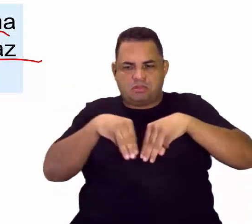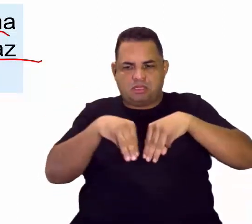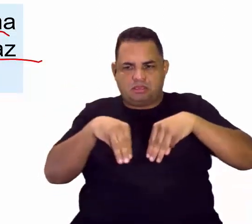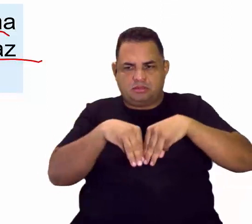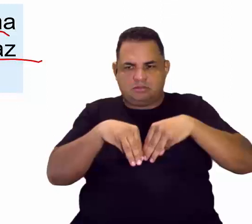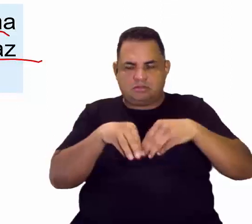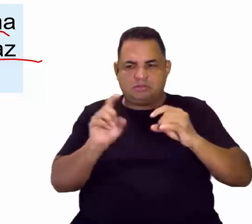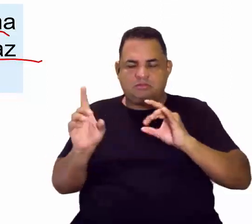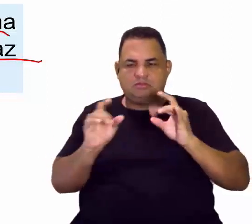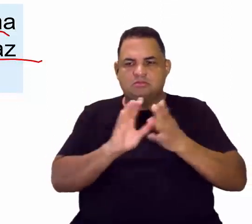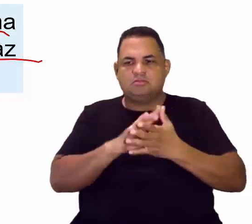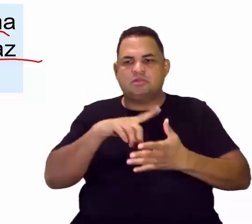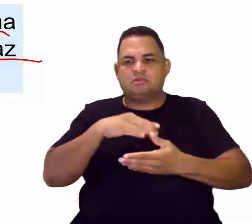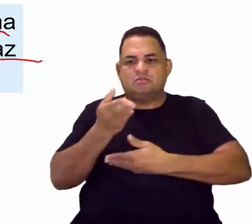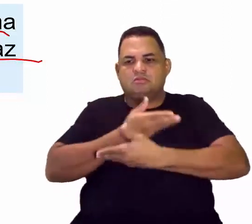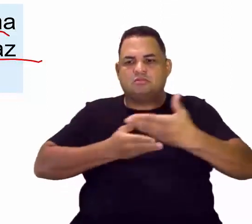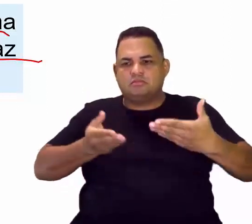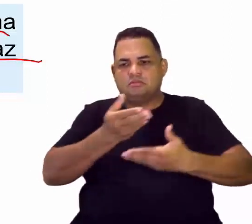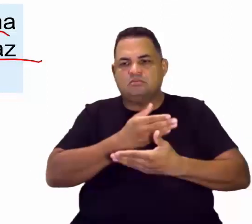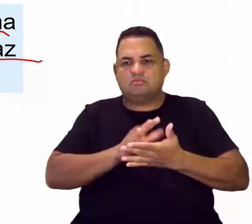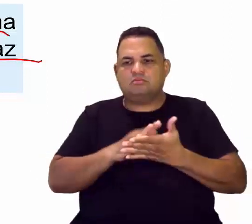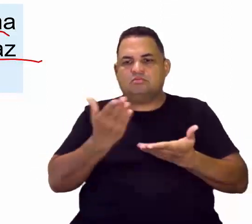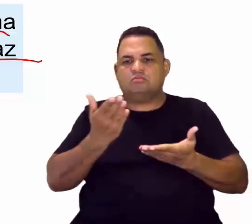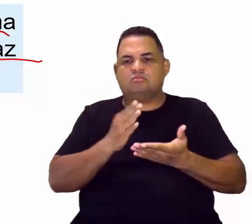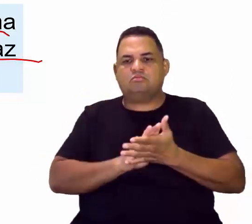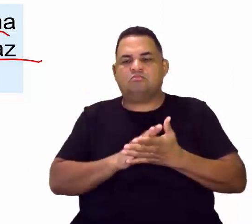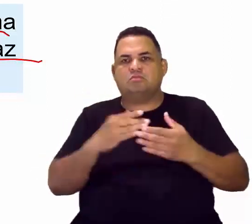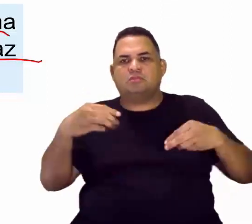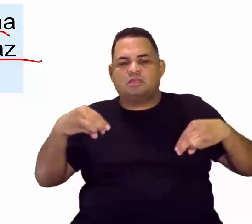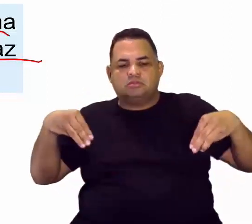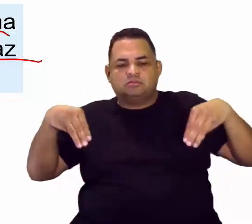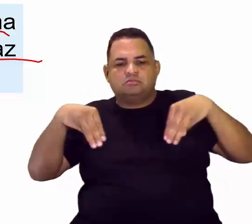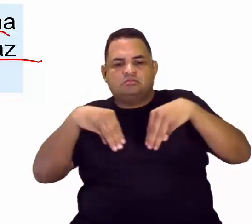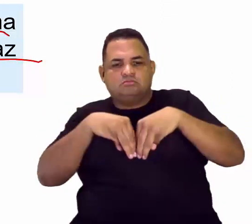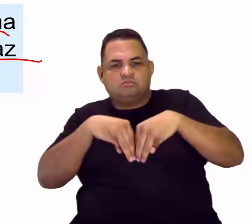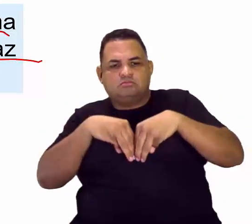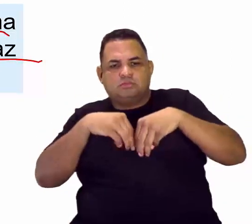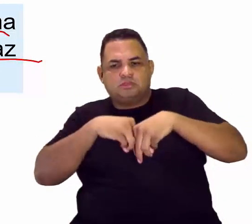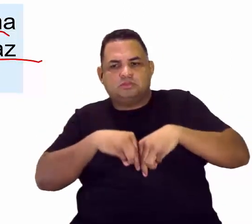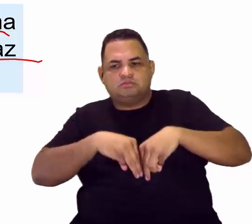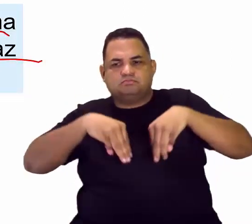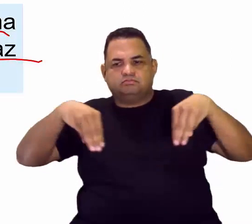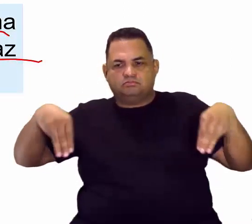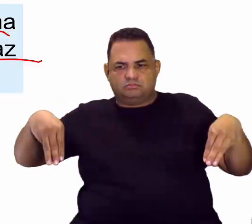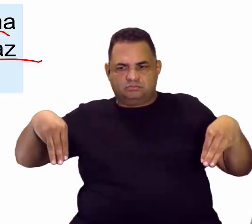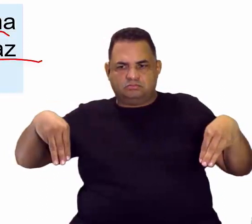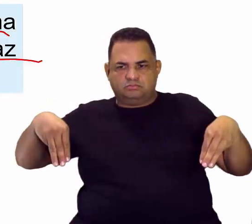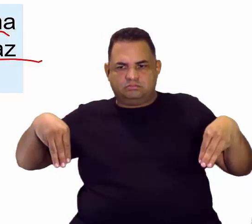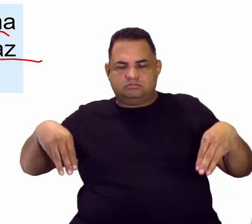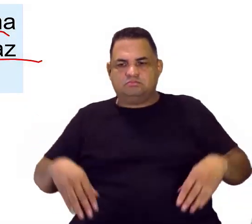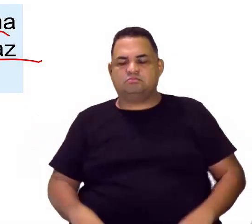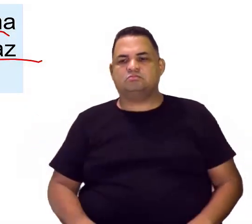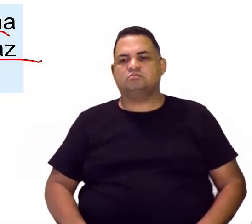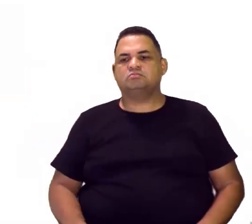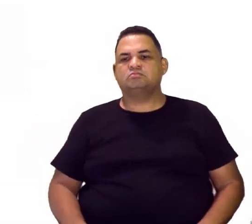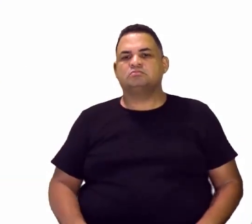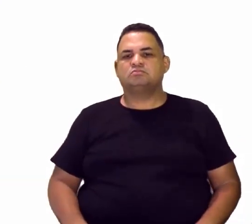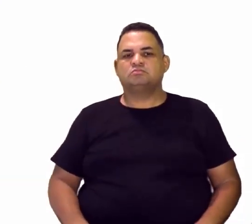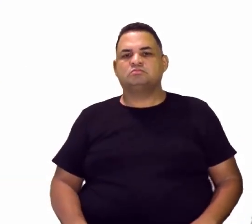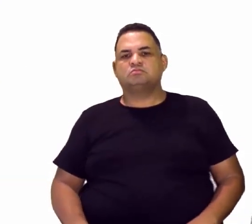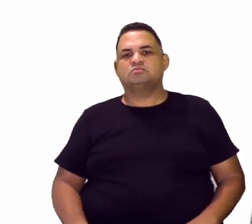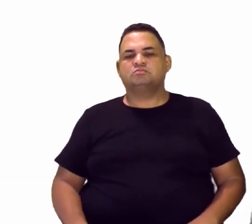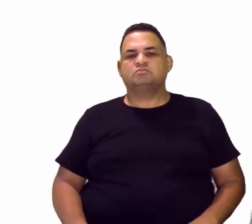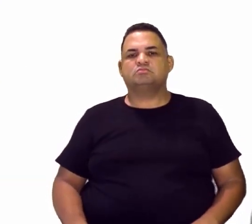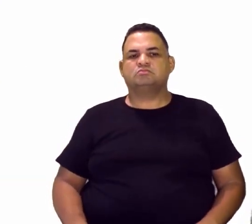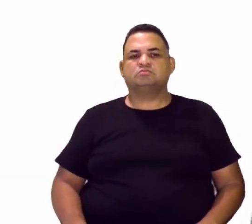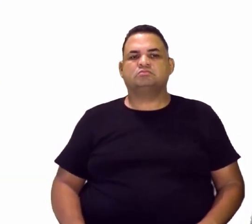magnético. E as interações elas vão ocorrer, algumas em atração e outras em repulsão, né, professor? Perfeitamente. Então, uma se